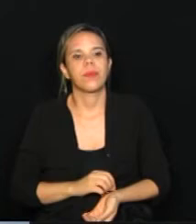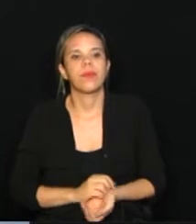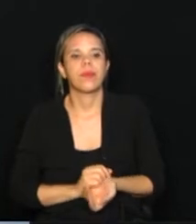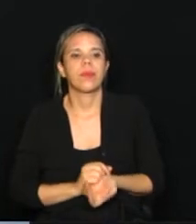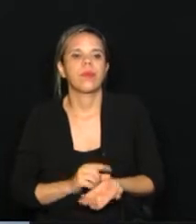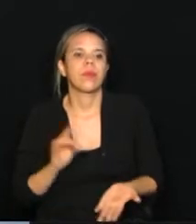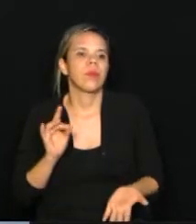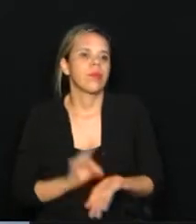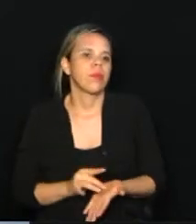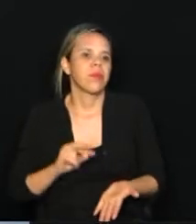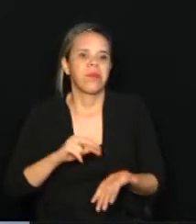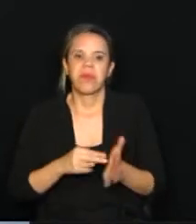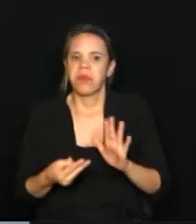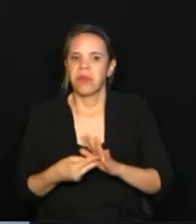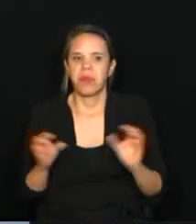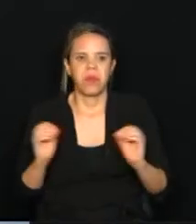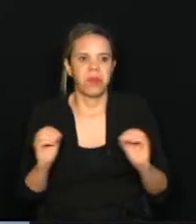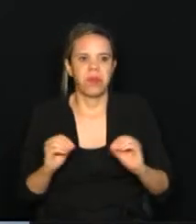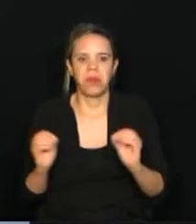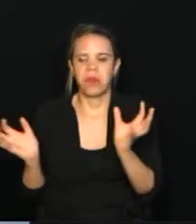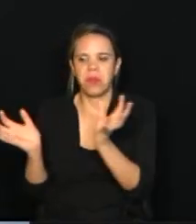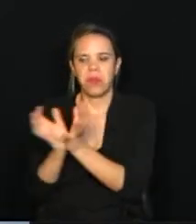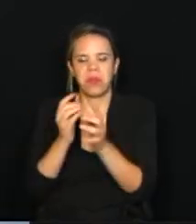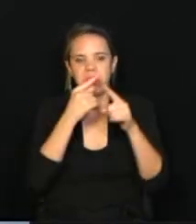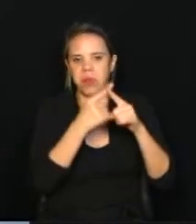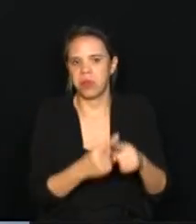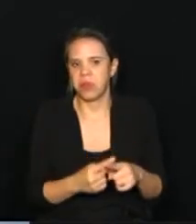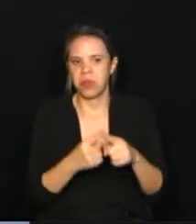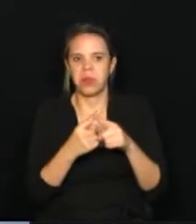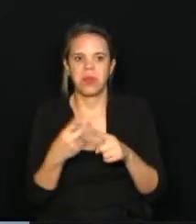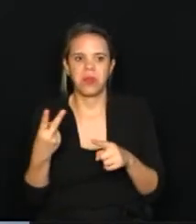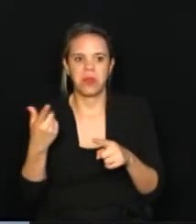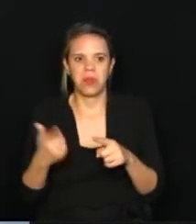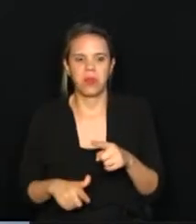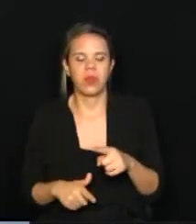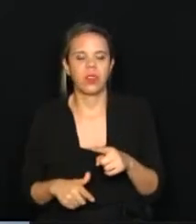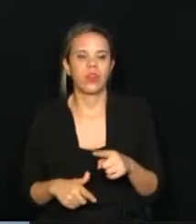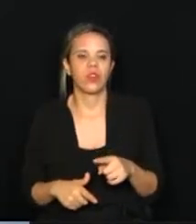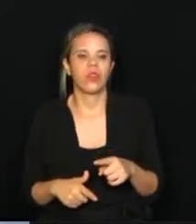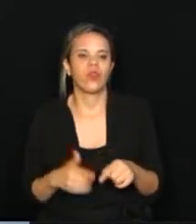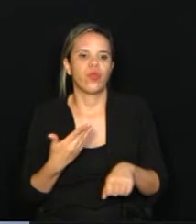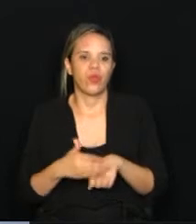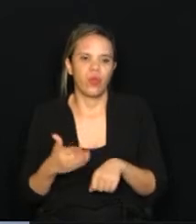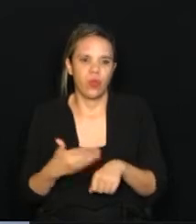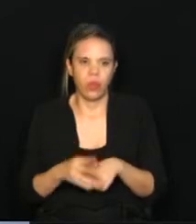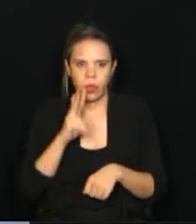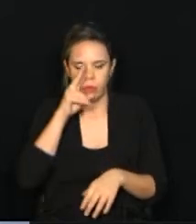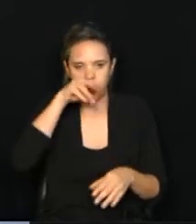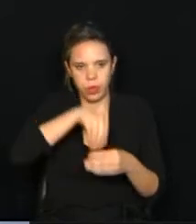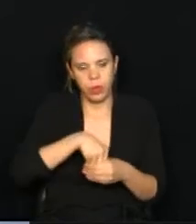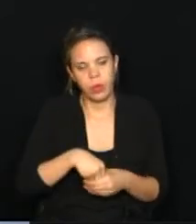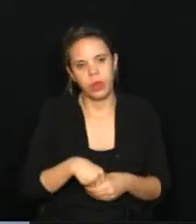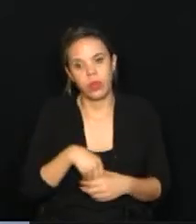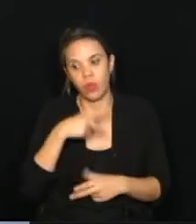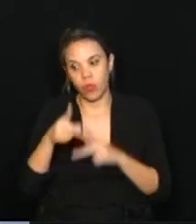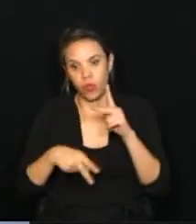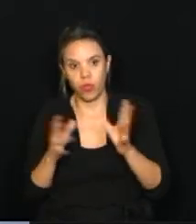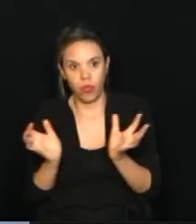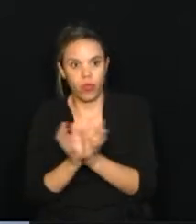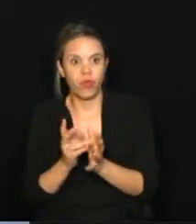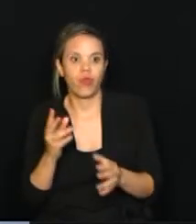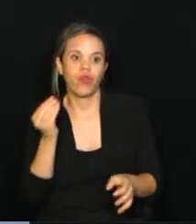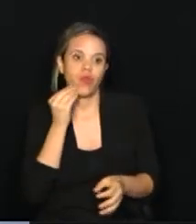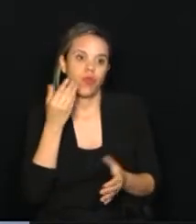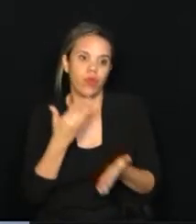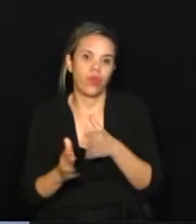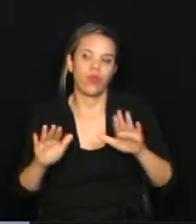realmente não quer dizer nada esses 2 jogos. Quando chega no playoff, acho que os times vêm com mais gana, porque a chance, se